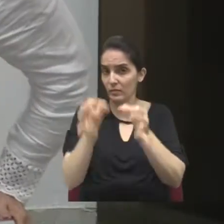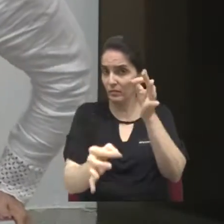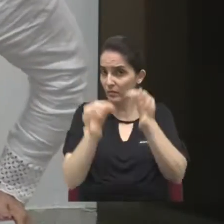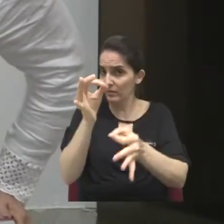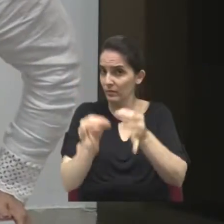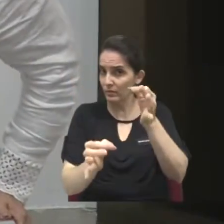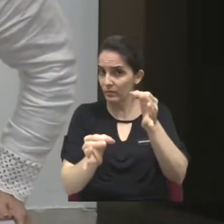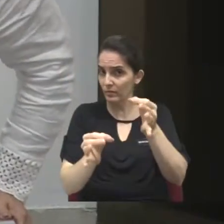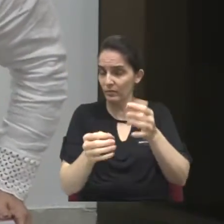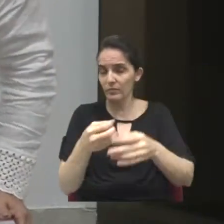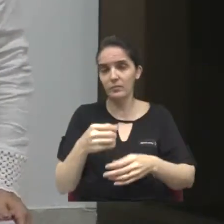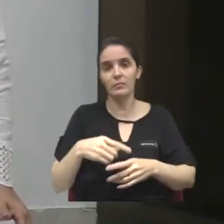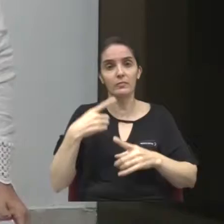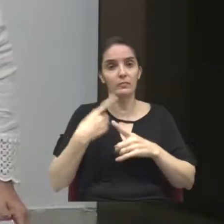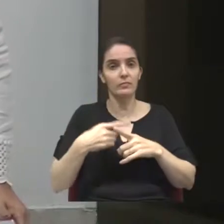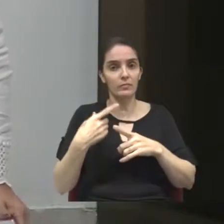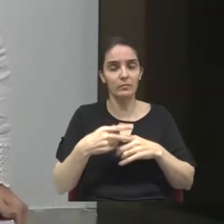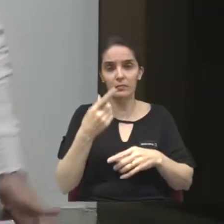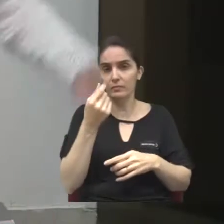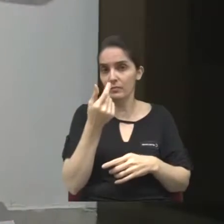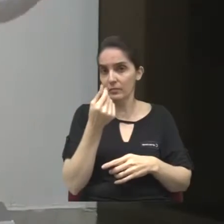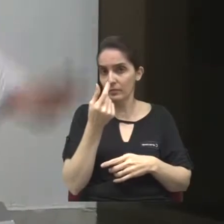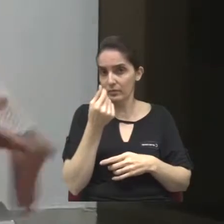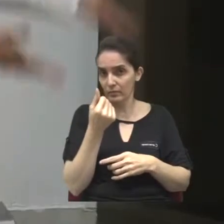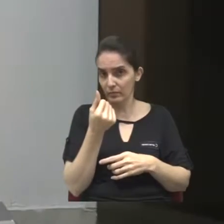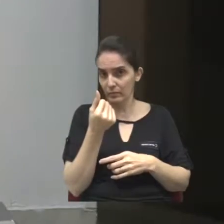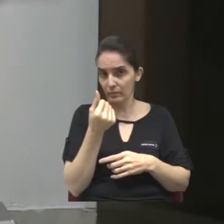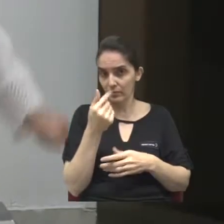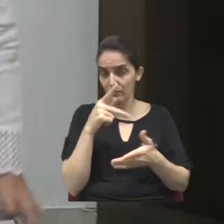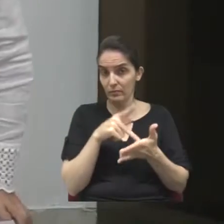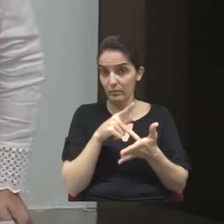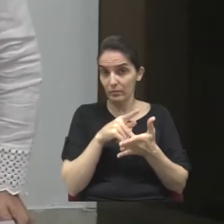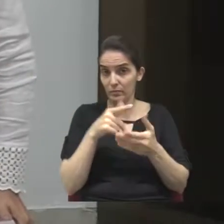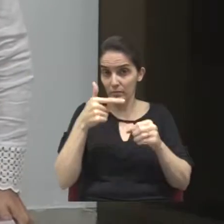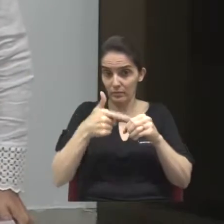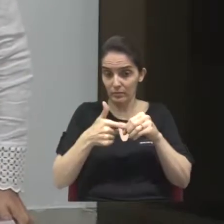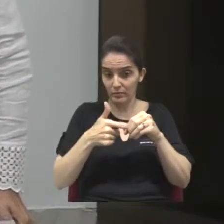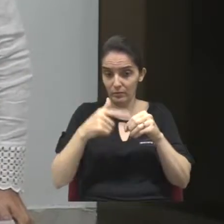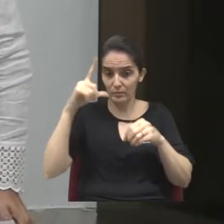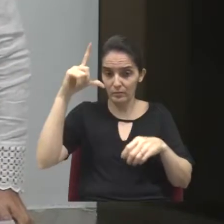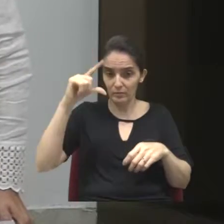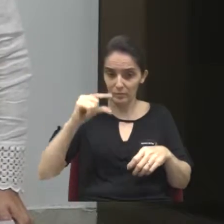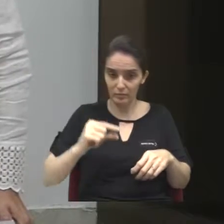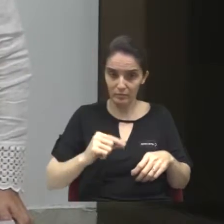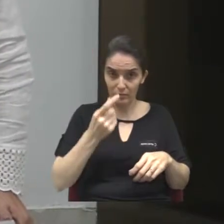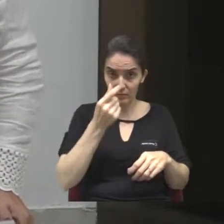Quando o valor realmente do combustível baixar,